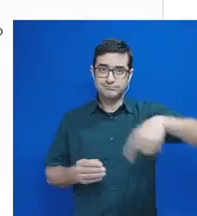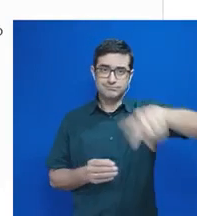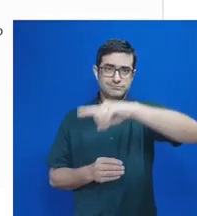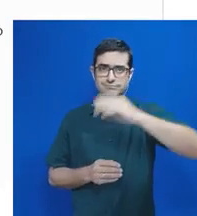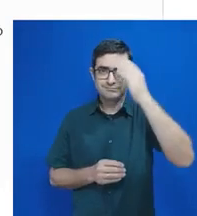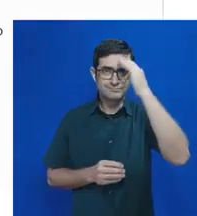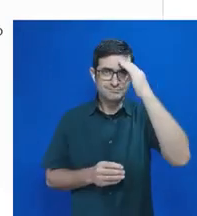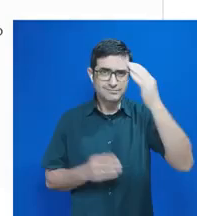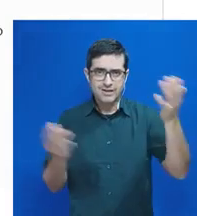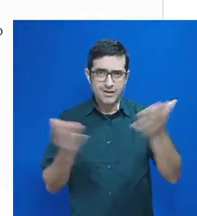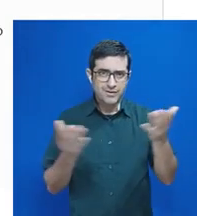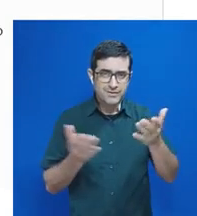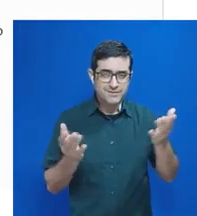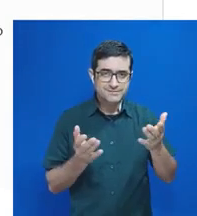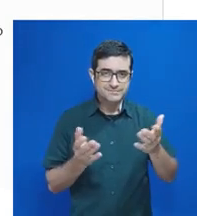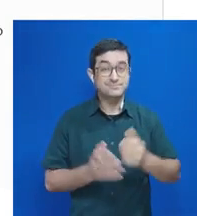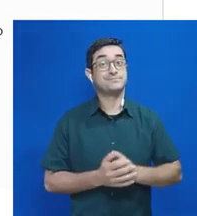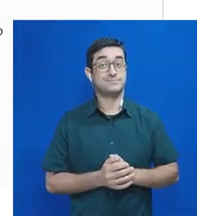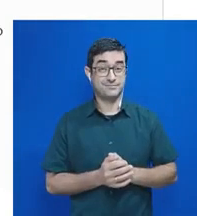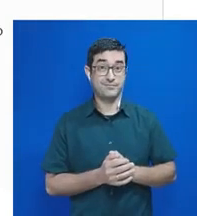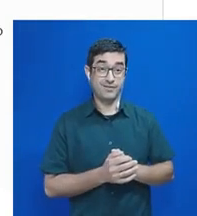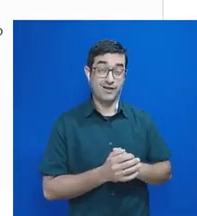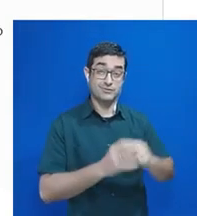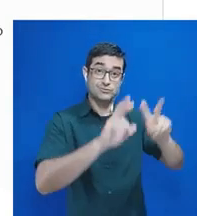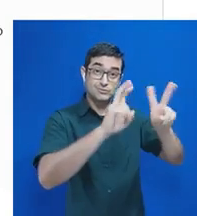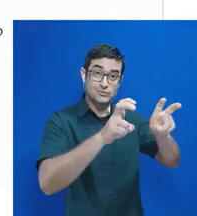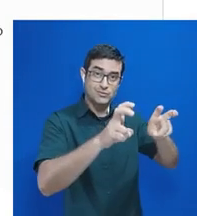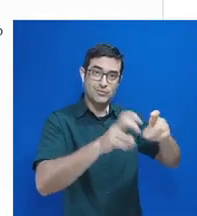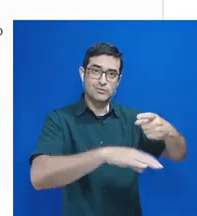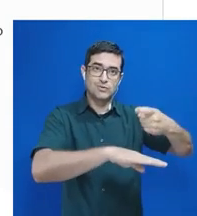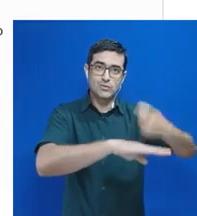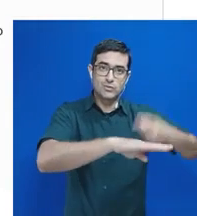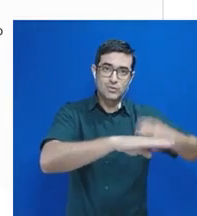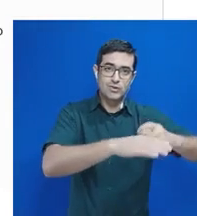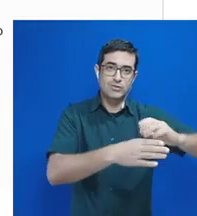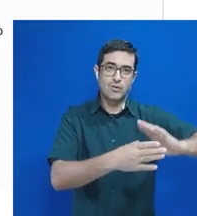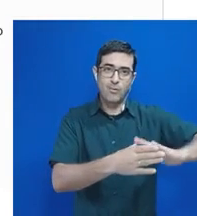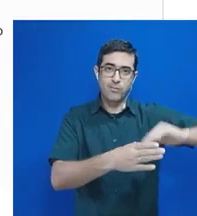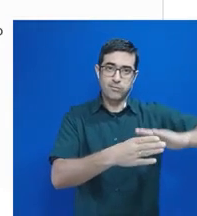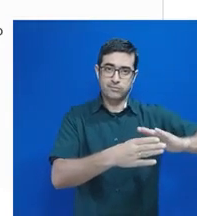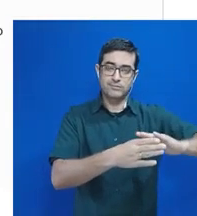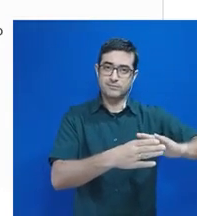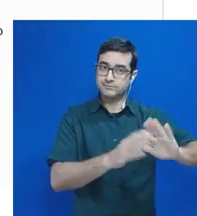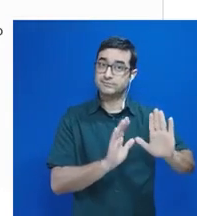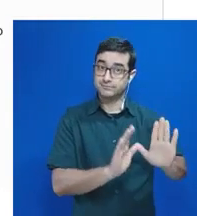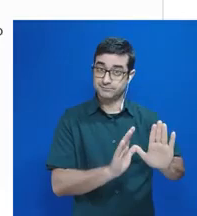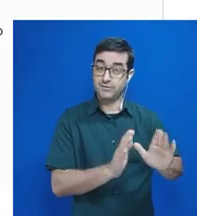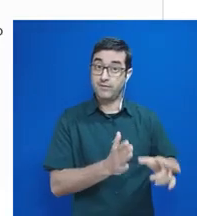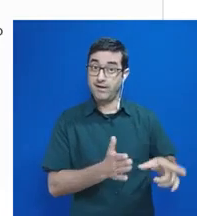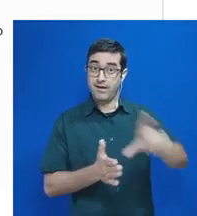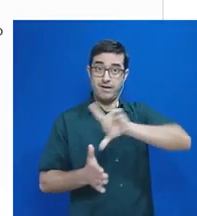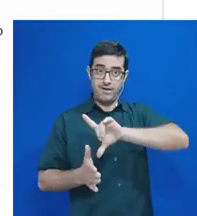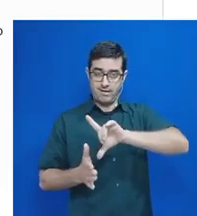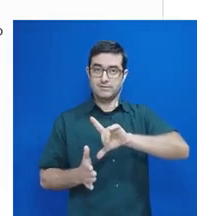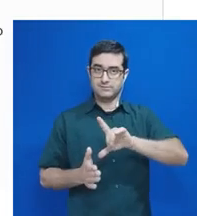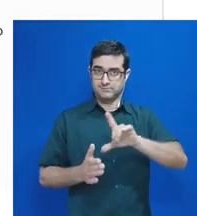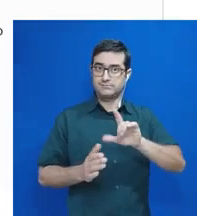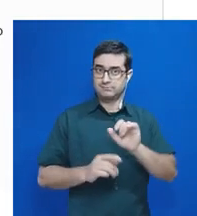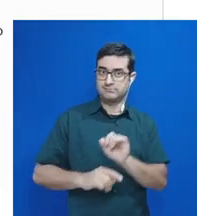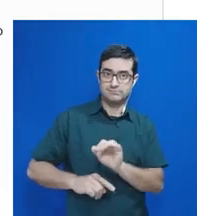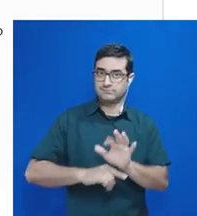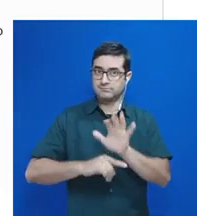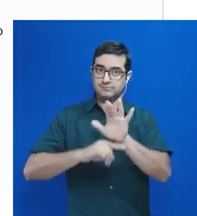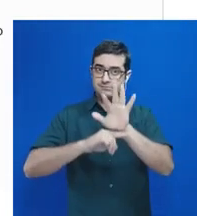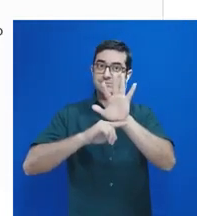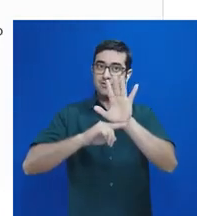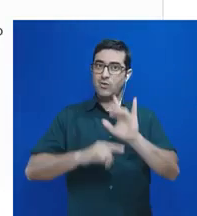gente viu até agora, antes de nós entrarmos, como eu já tinha falado, sobre os sólidos e líquidos, já que a gente falou dos gases